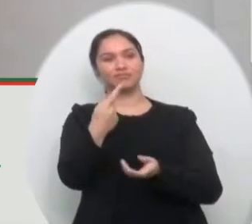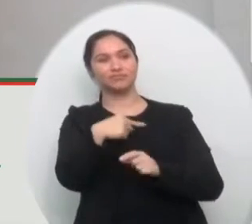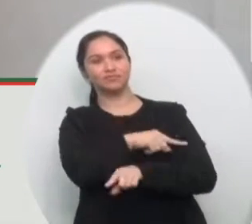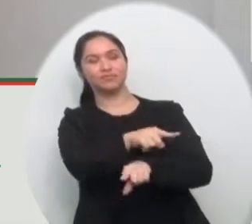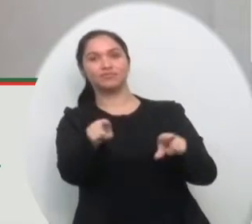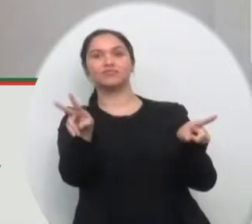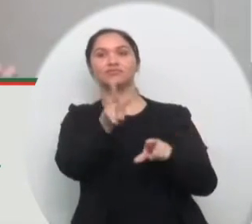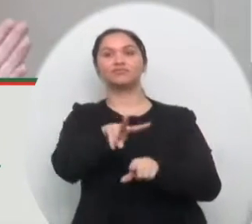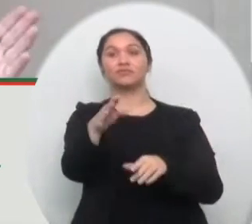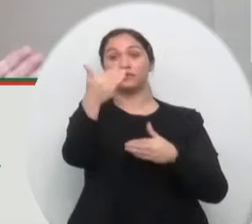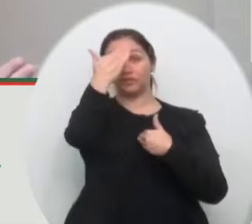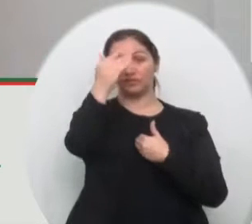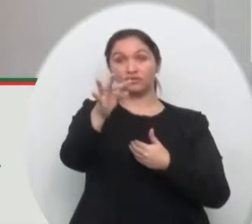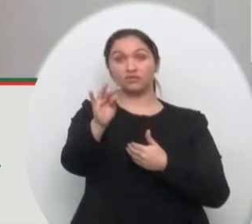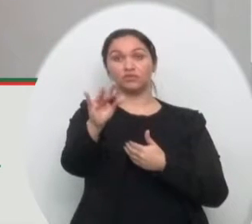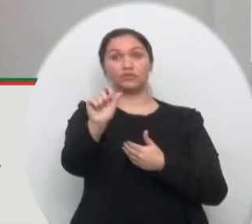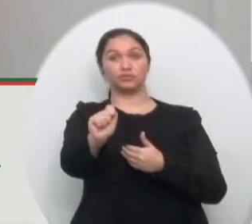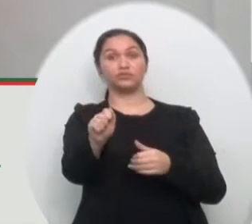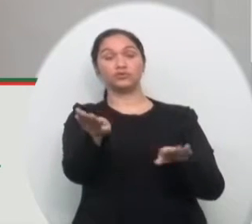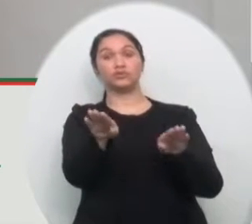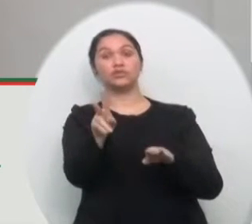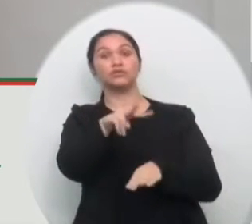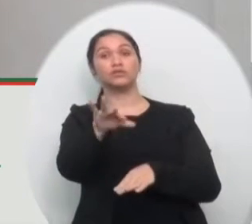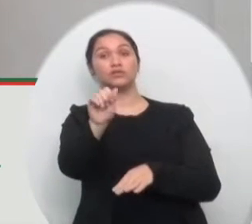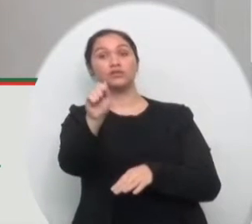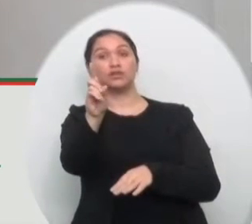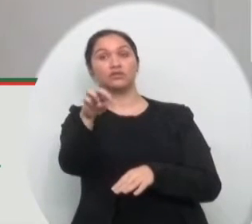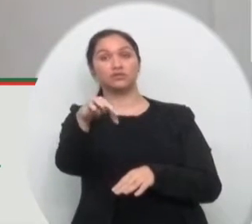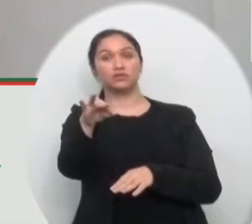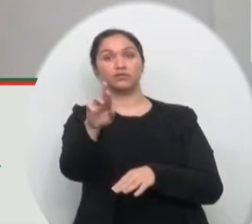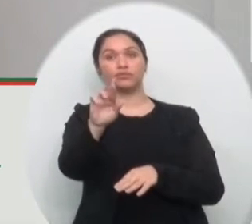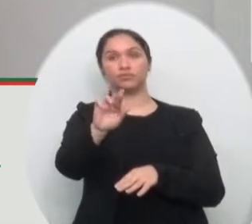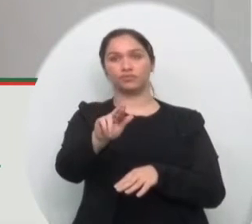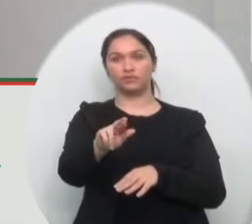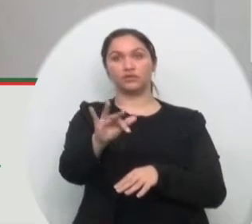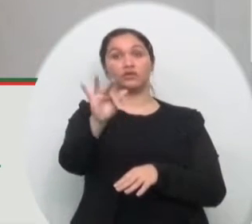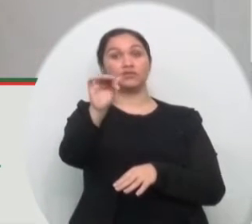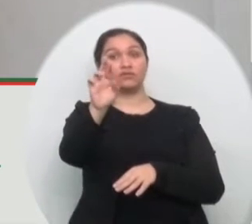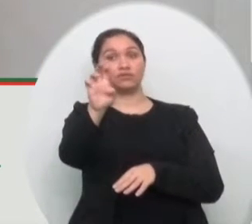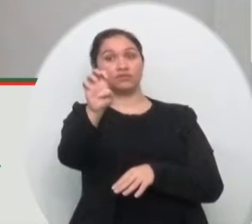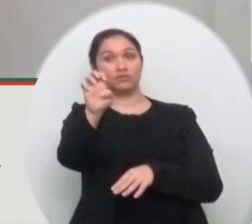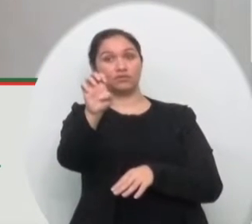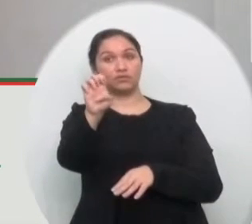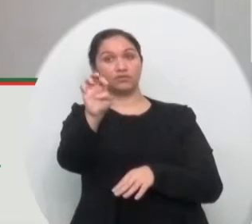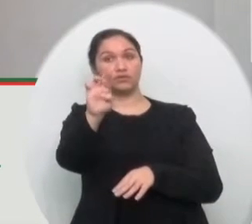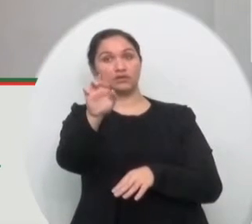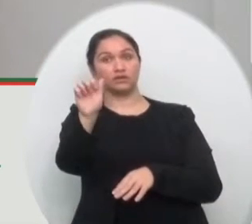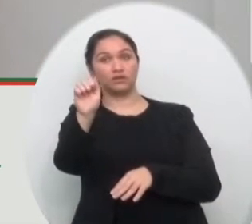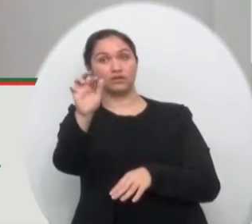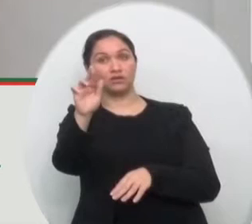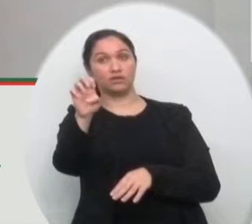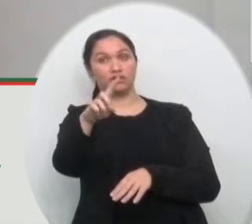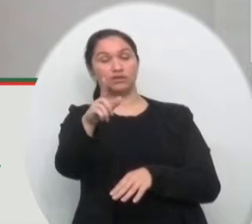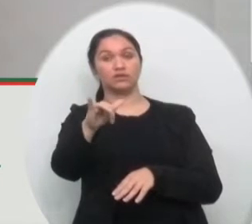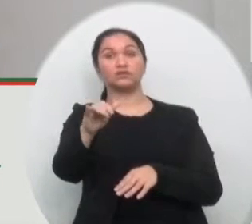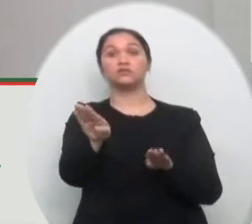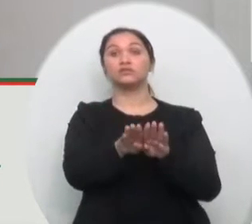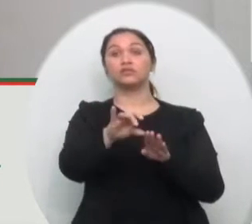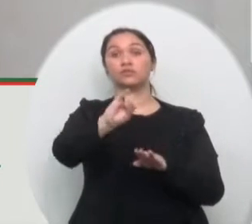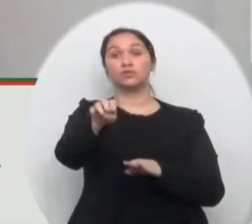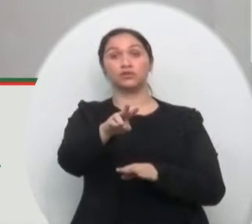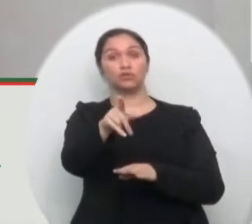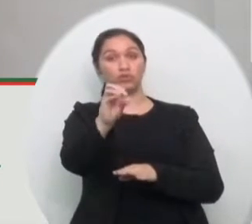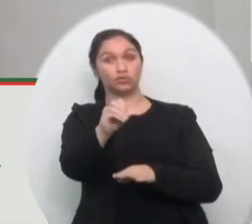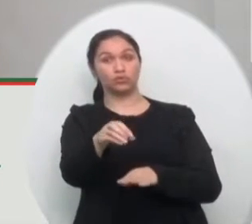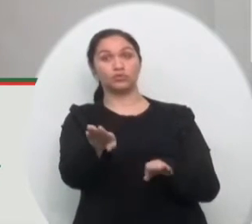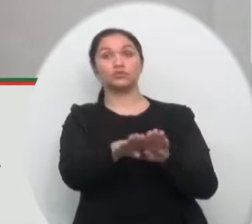Agradecer ao Tita, ao vereador Ademir, ao vereador Ferrarese, ao vereador Júlio, que não está aqui, está doente, ao vereador Kaminski,